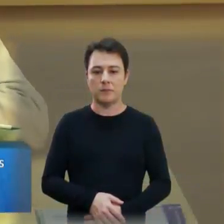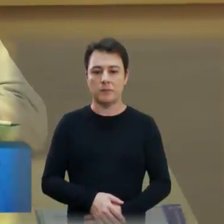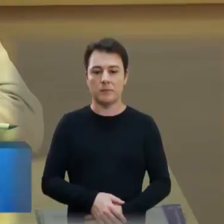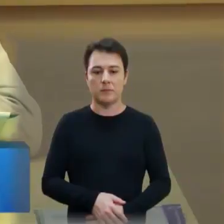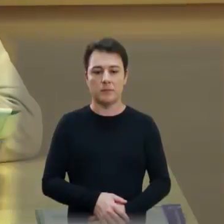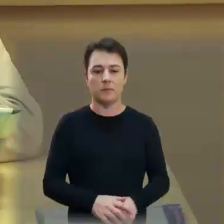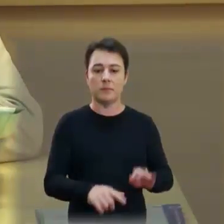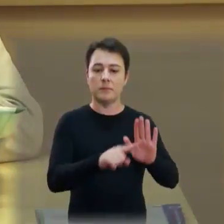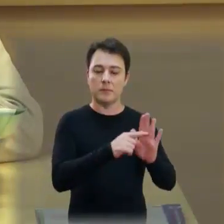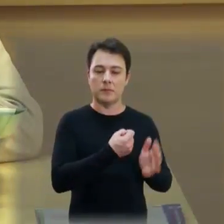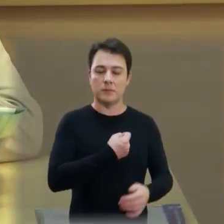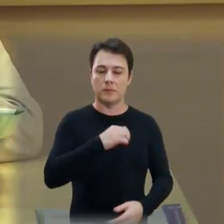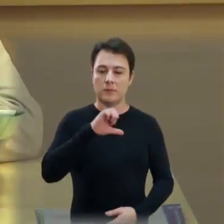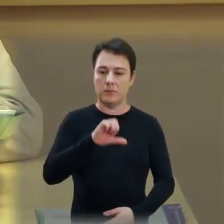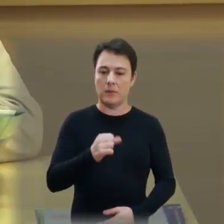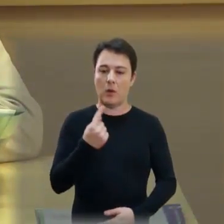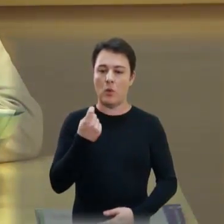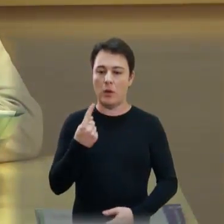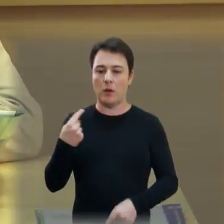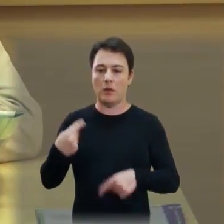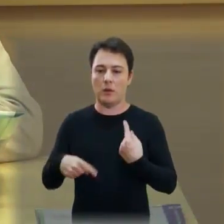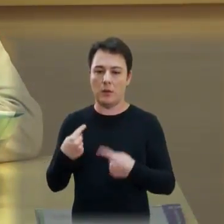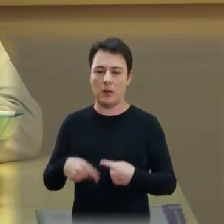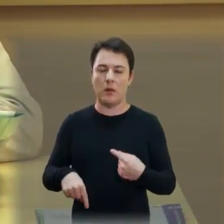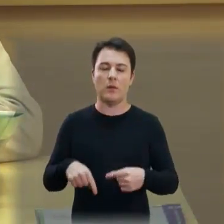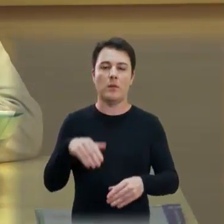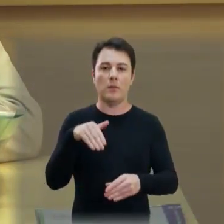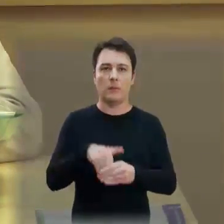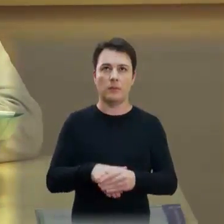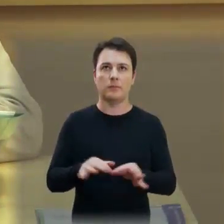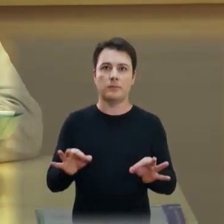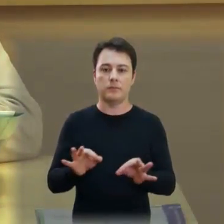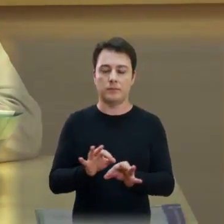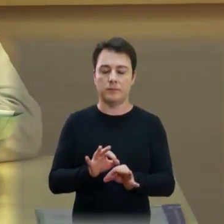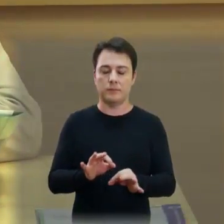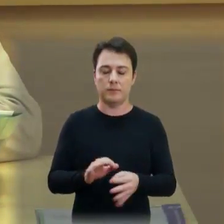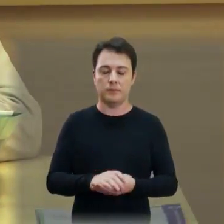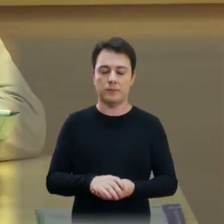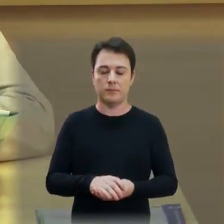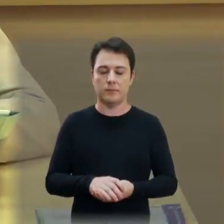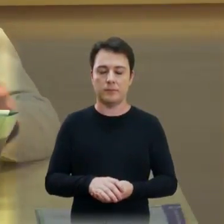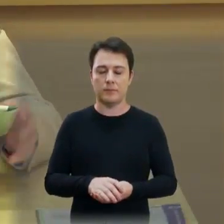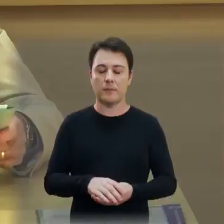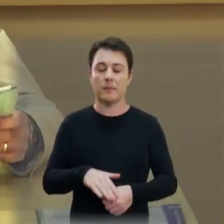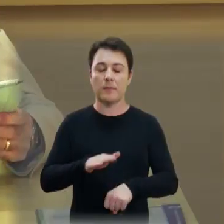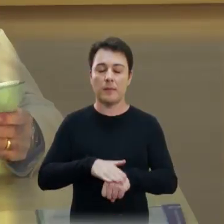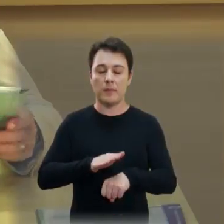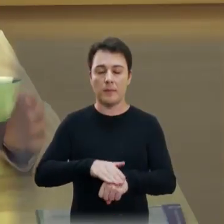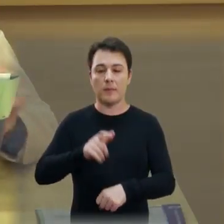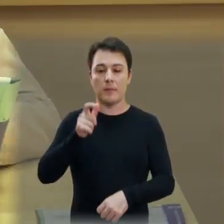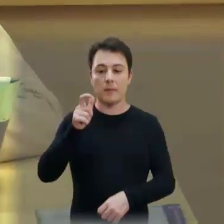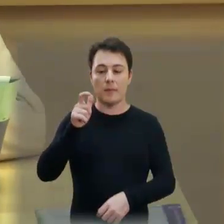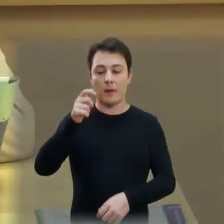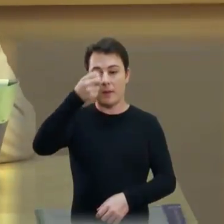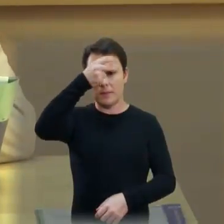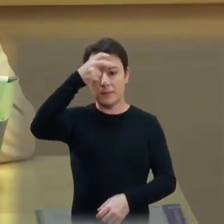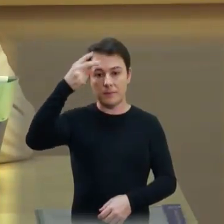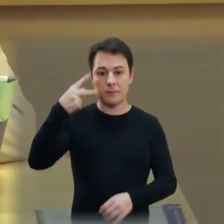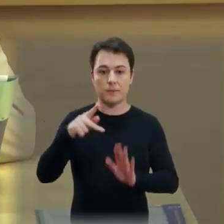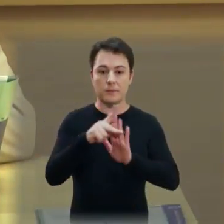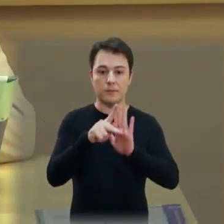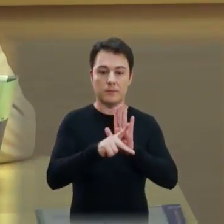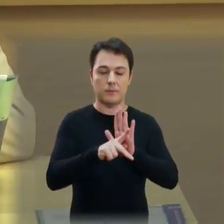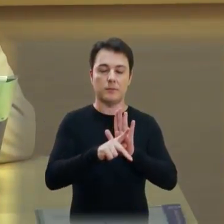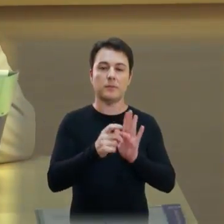Item número 9. Única discussão e votação, maioria simples, votação simbólica. Interessado, Prefeitura do município de Araraquara, projeto de lei